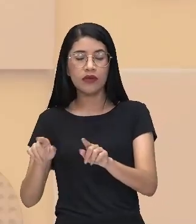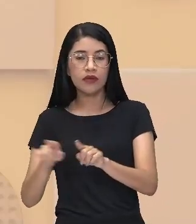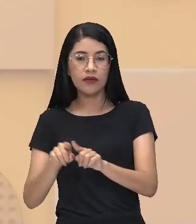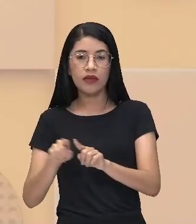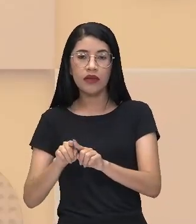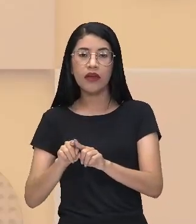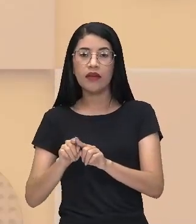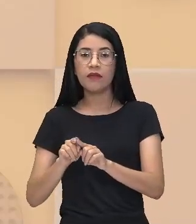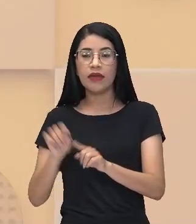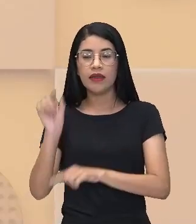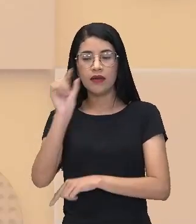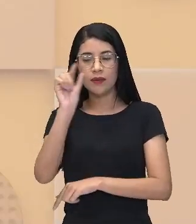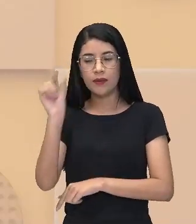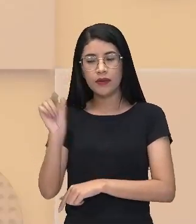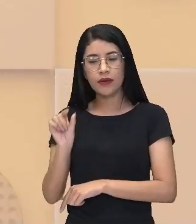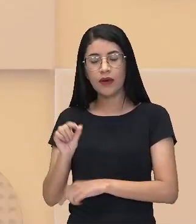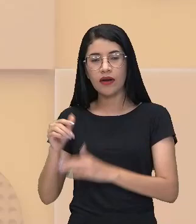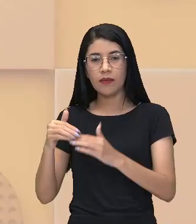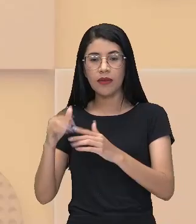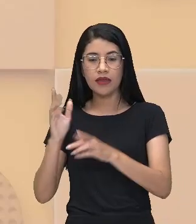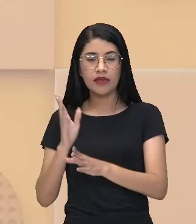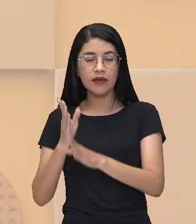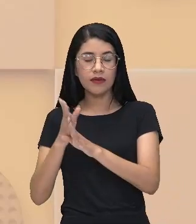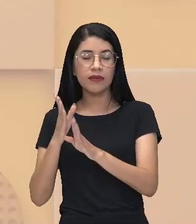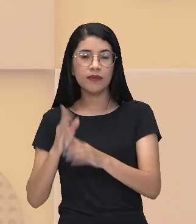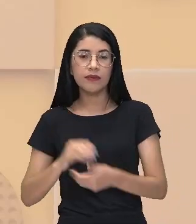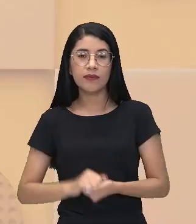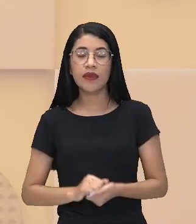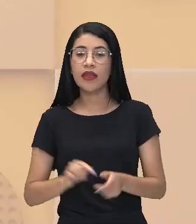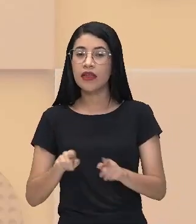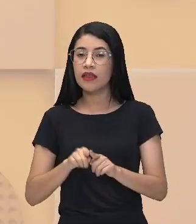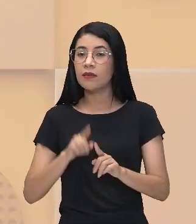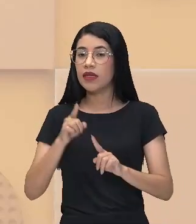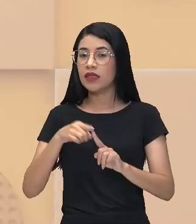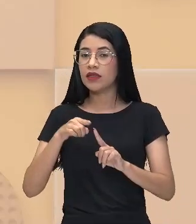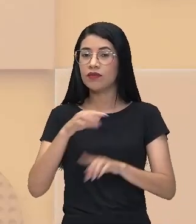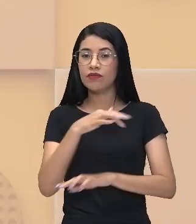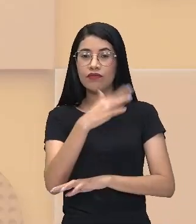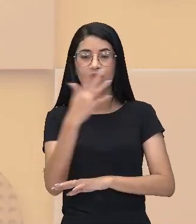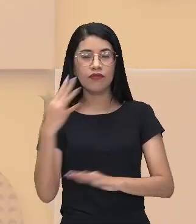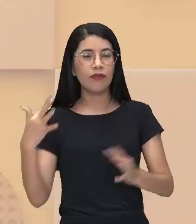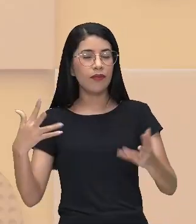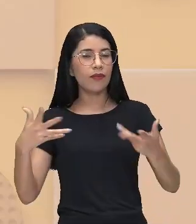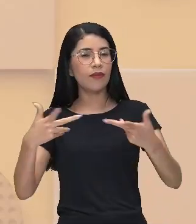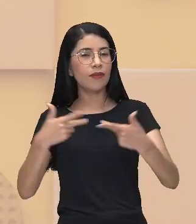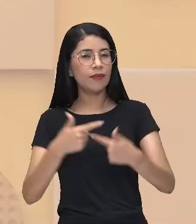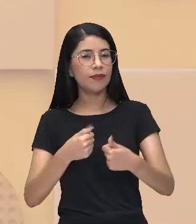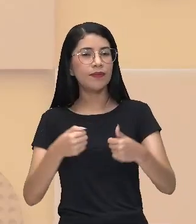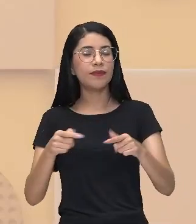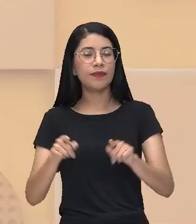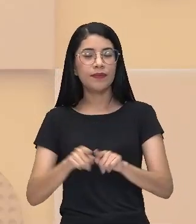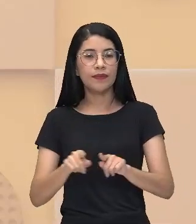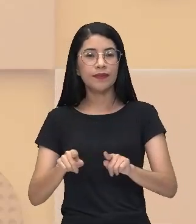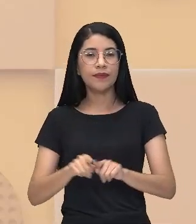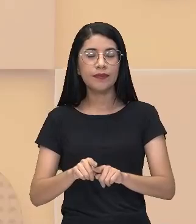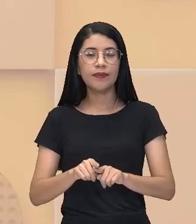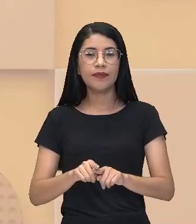na parte do litoral. Essa mata também ela é bastante exuberante, né? E ela está